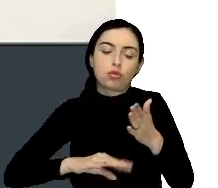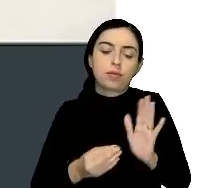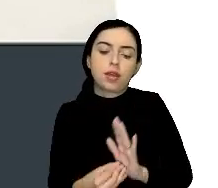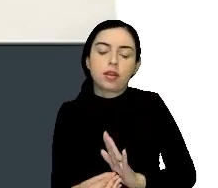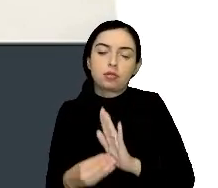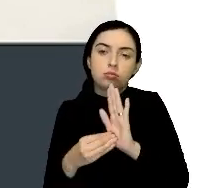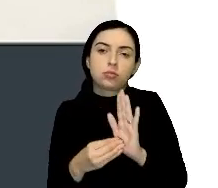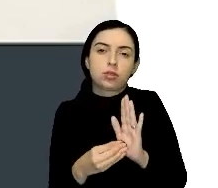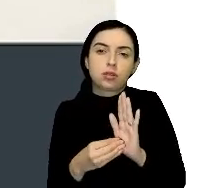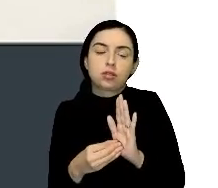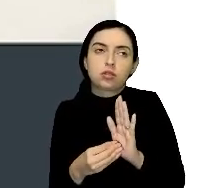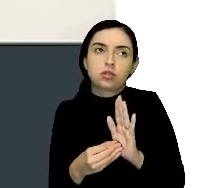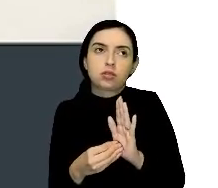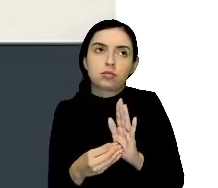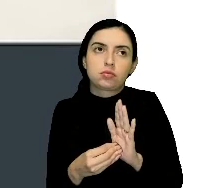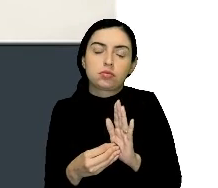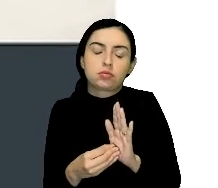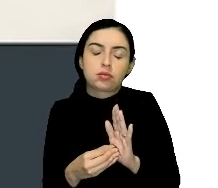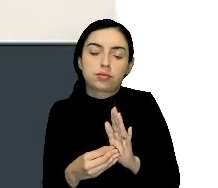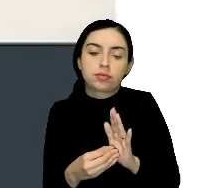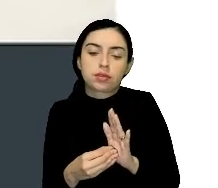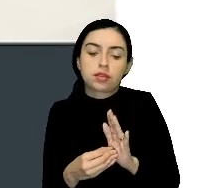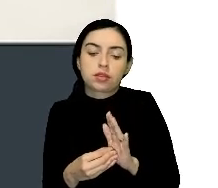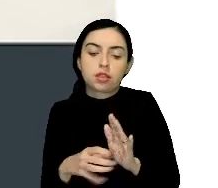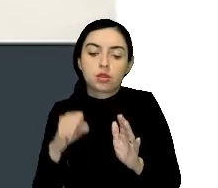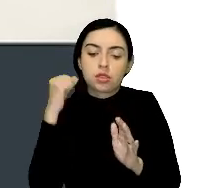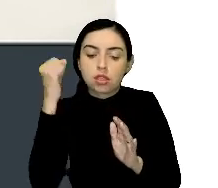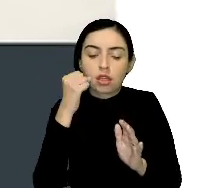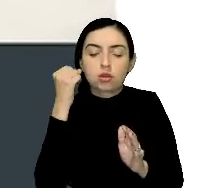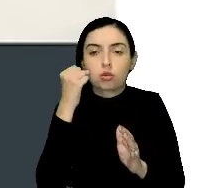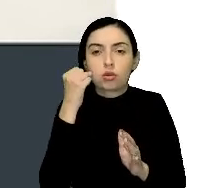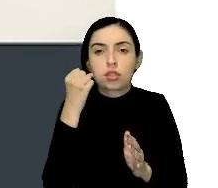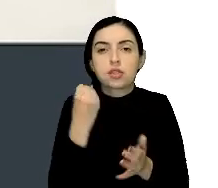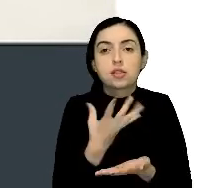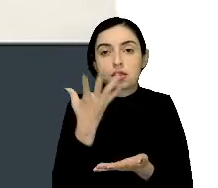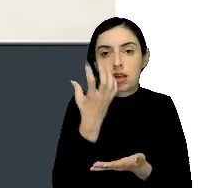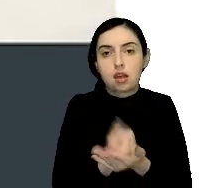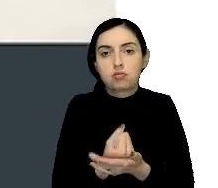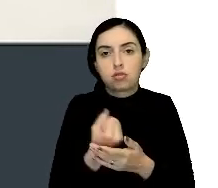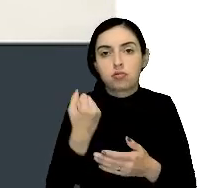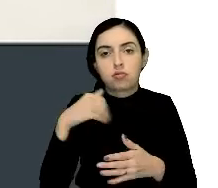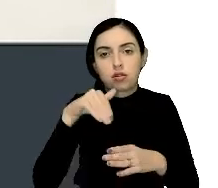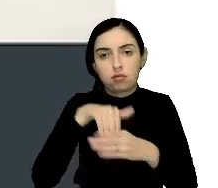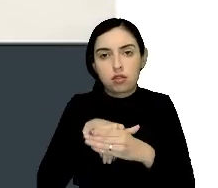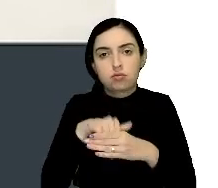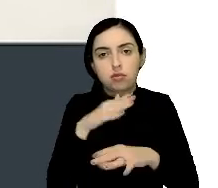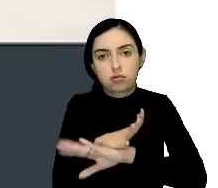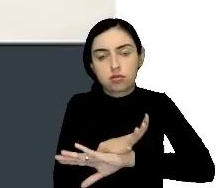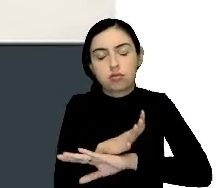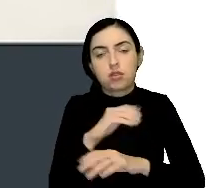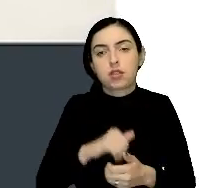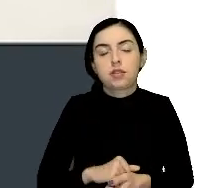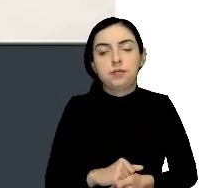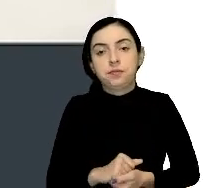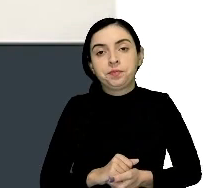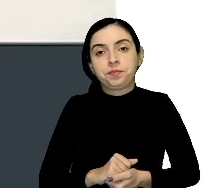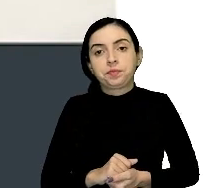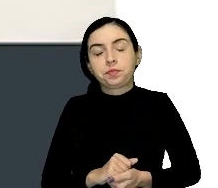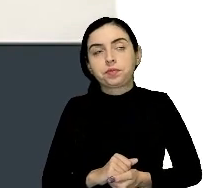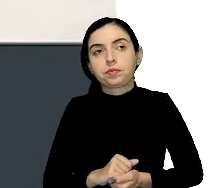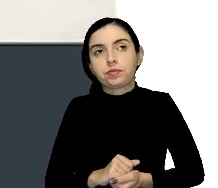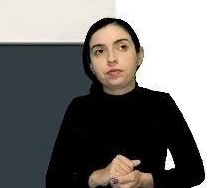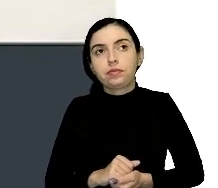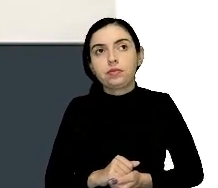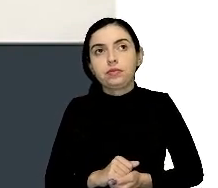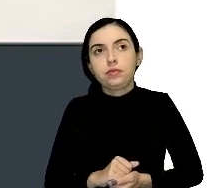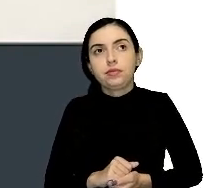uma carta até os senadores, e os senadores colocaram em votação e foi aprovado lá no